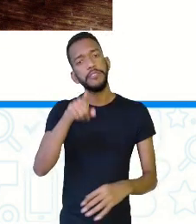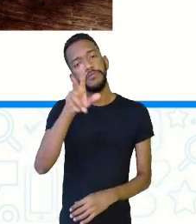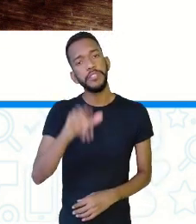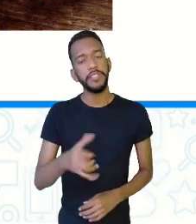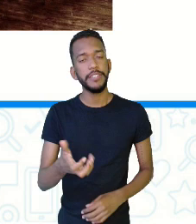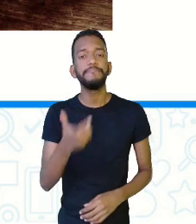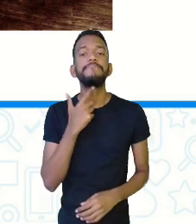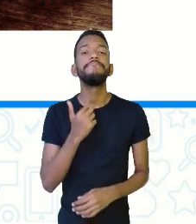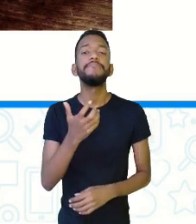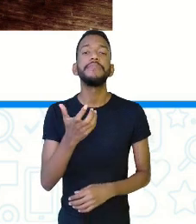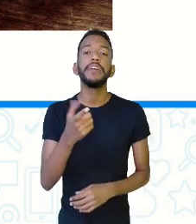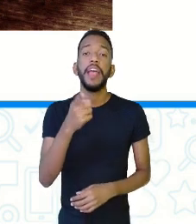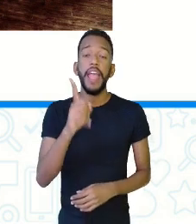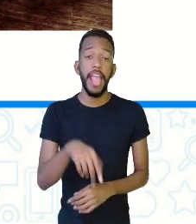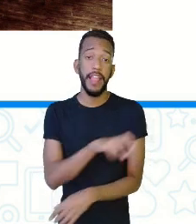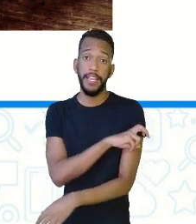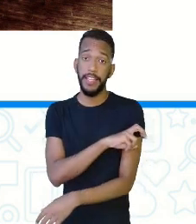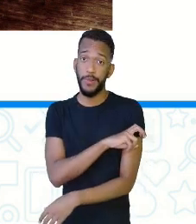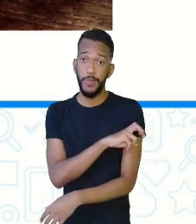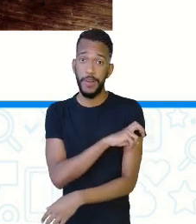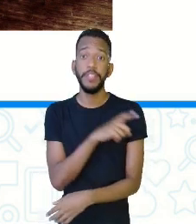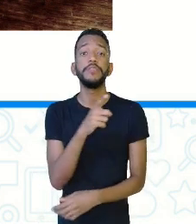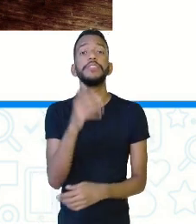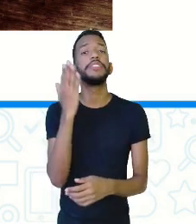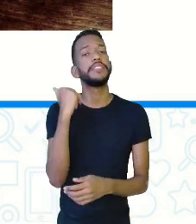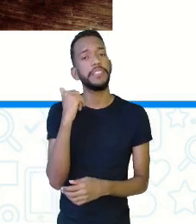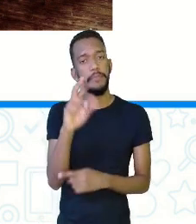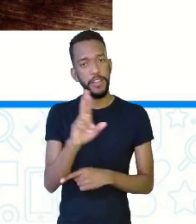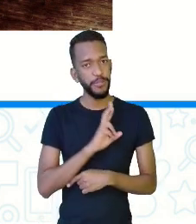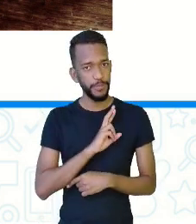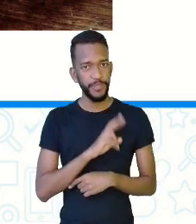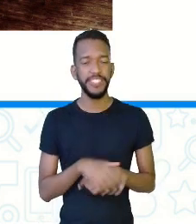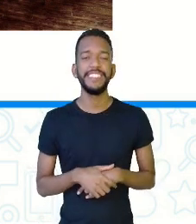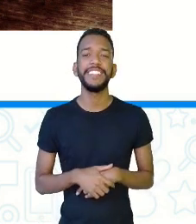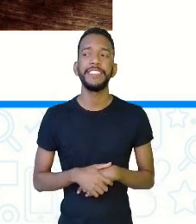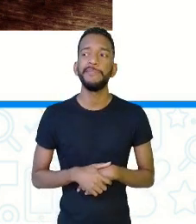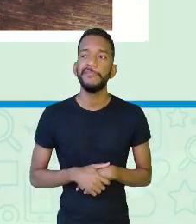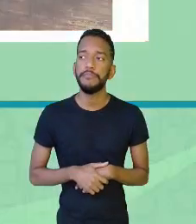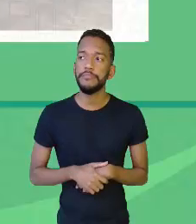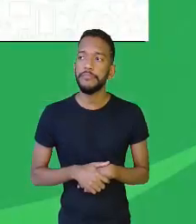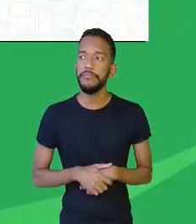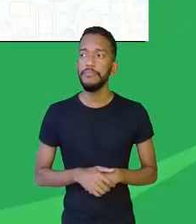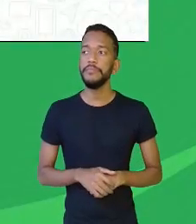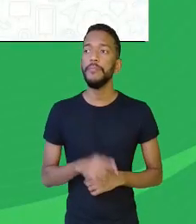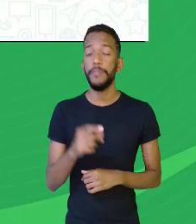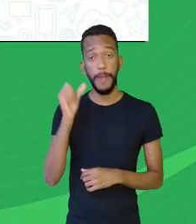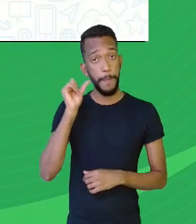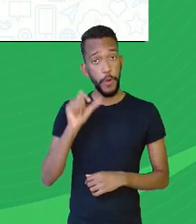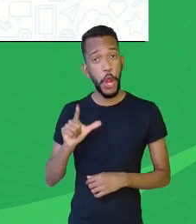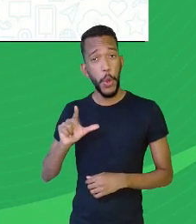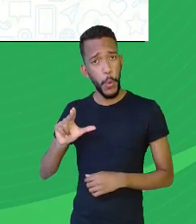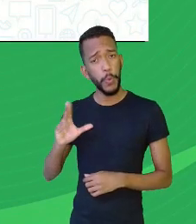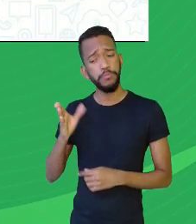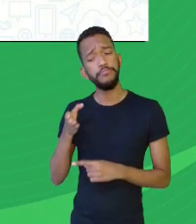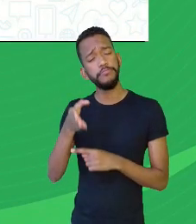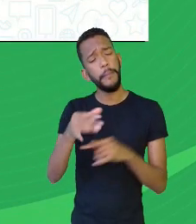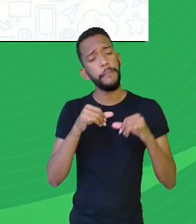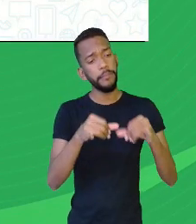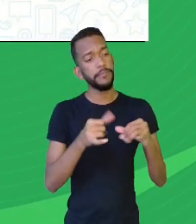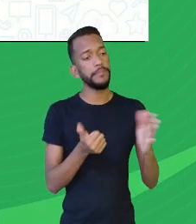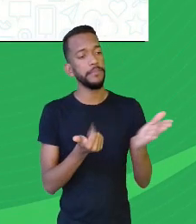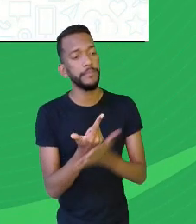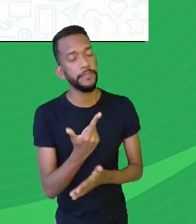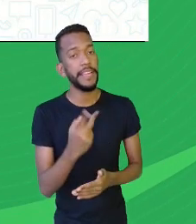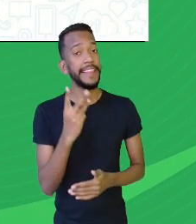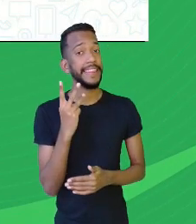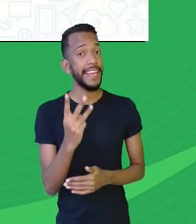que é quinto ano já sabe como responder. Dona Lu foi ao supermercado e comprou 3 quilos